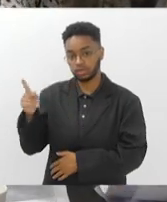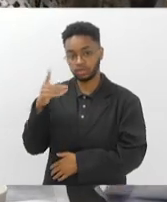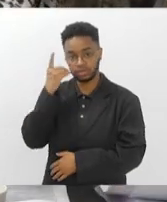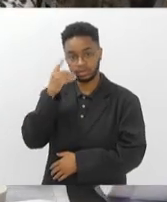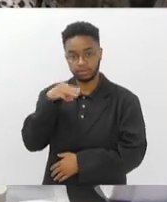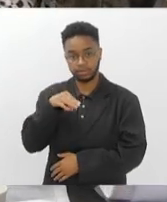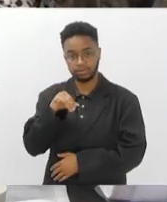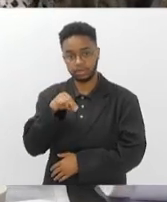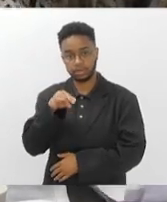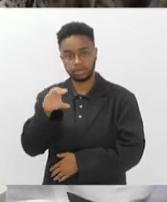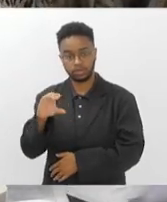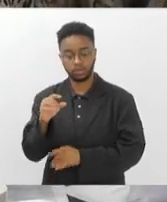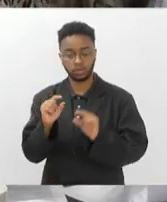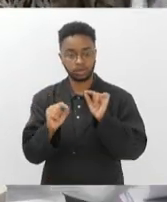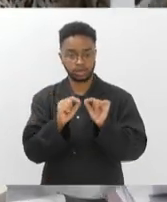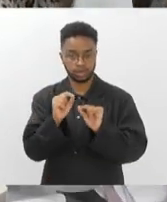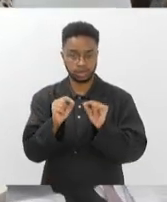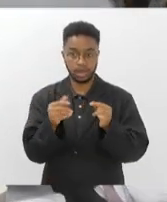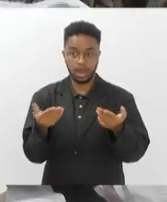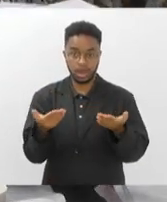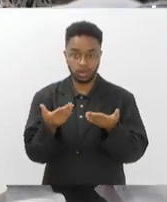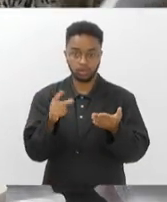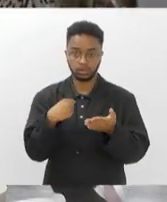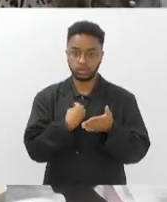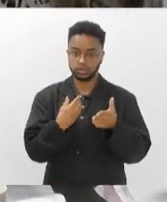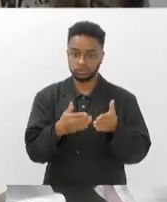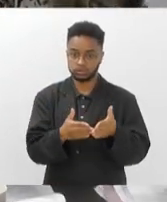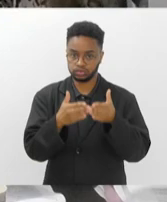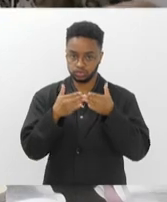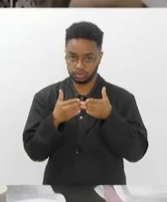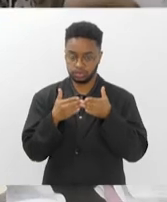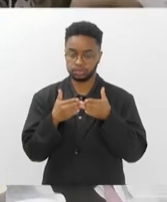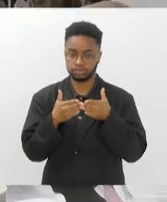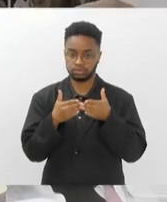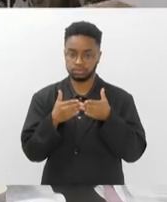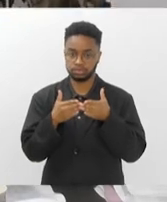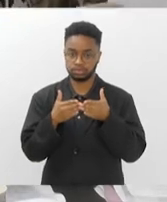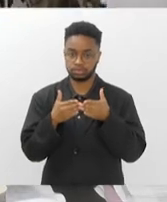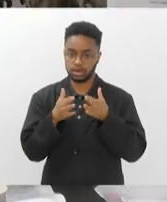é agora nós suspenderíamos esta sessão.